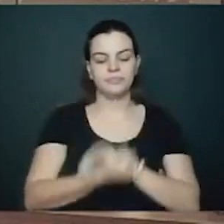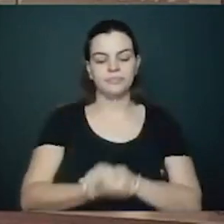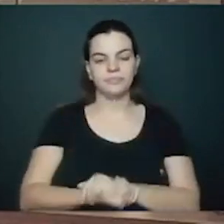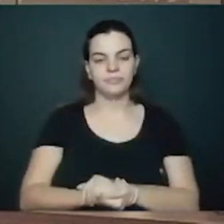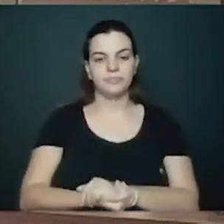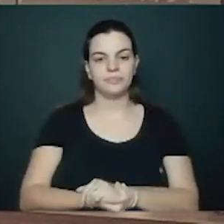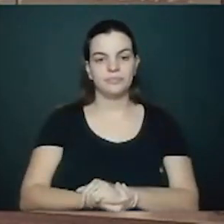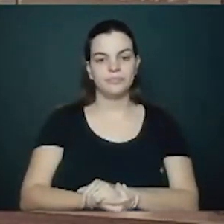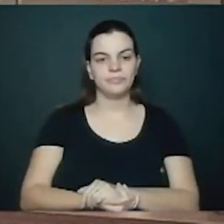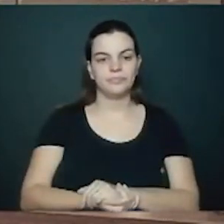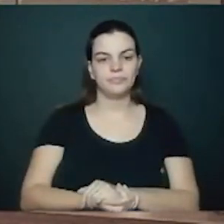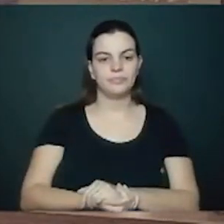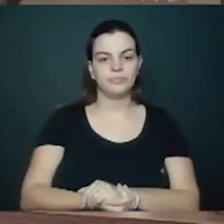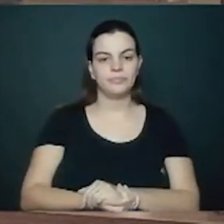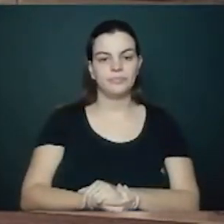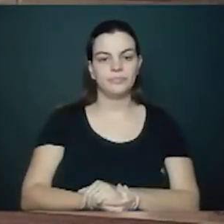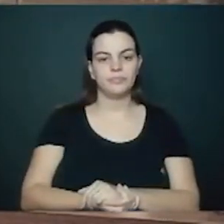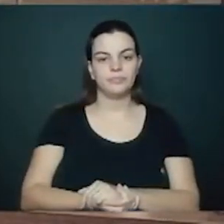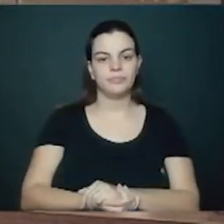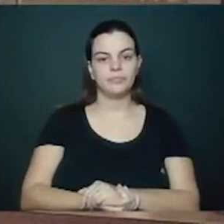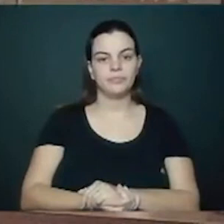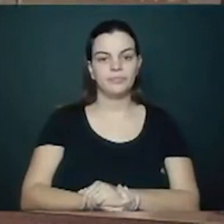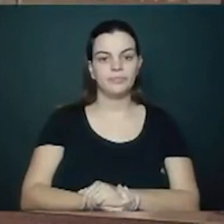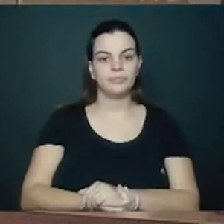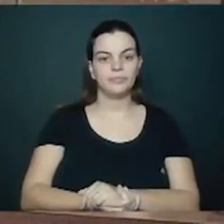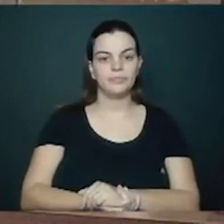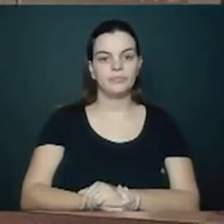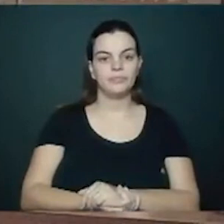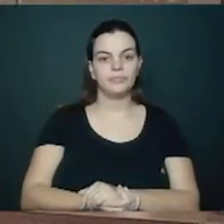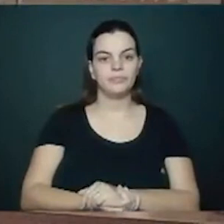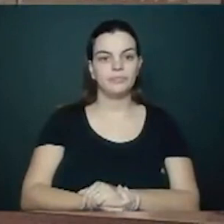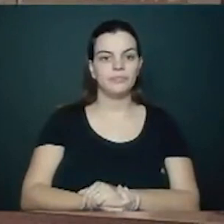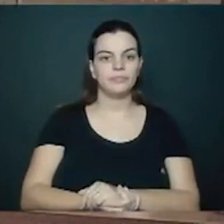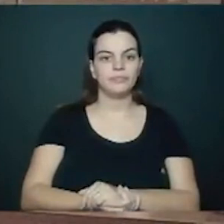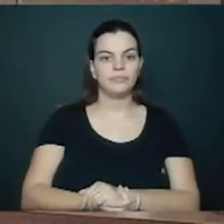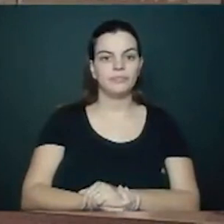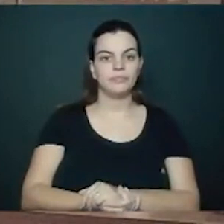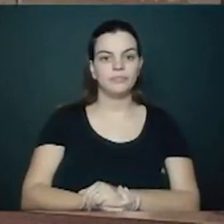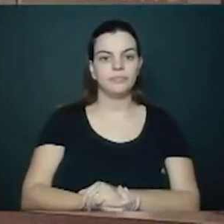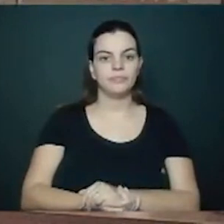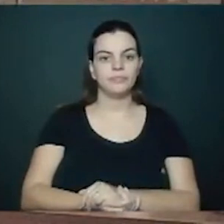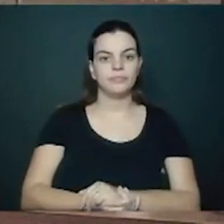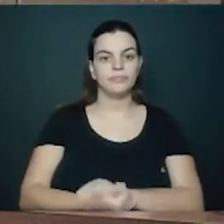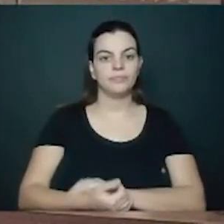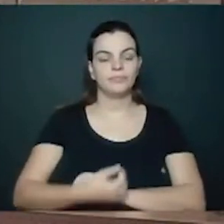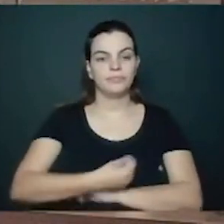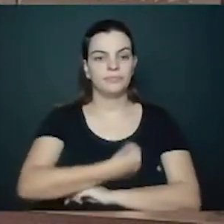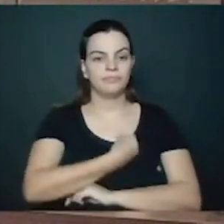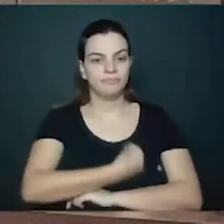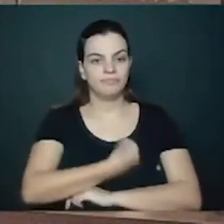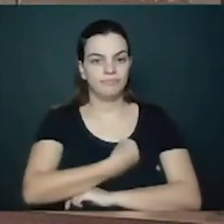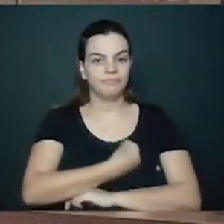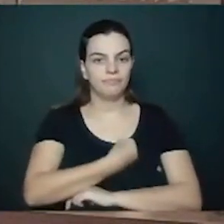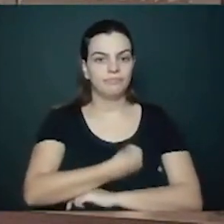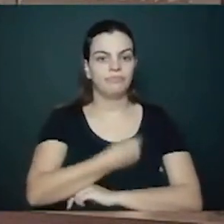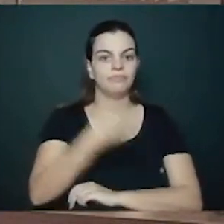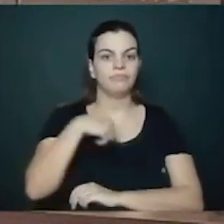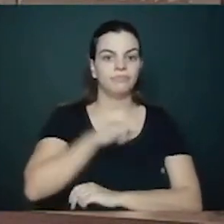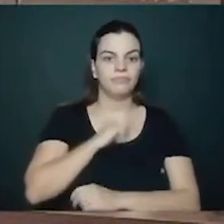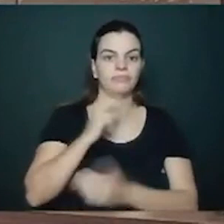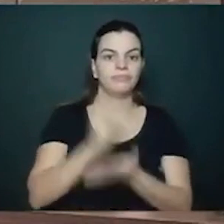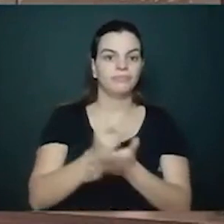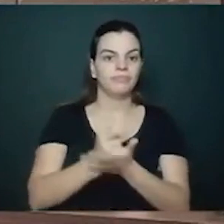O motivo que me traz aqui hoje nessa tribuna, a gente sempre está cobrando a prefeitura, encaminhando, mas hoje é para agradecimento,